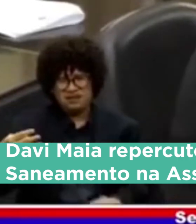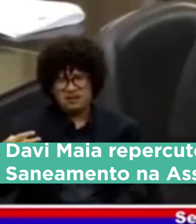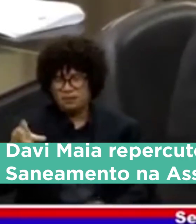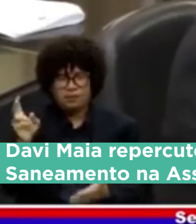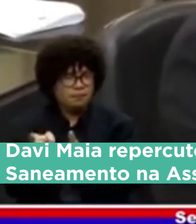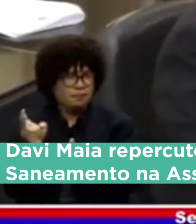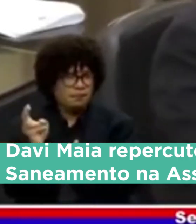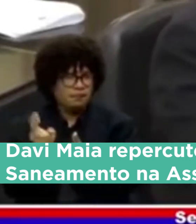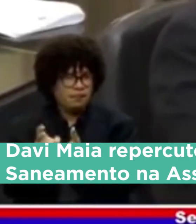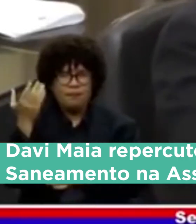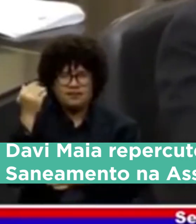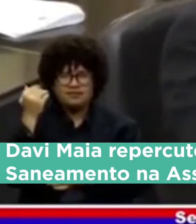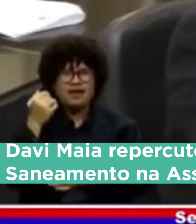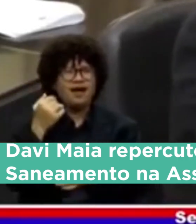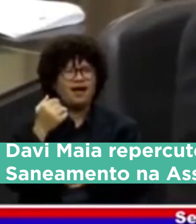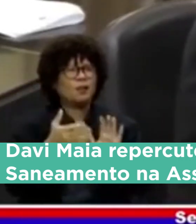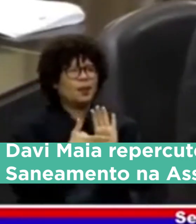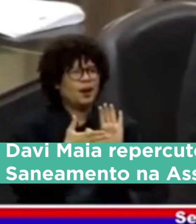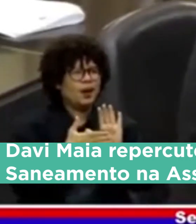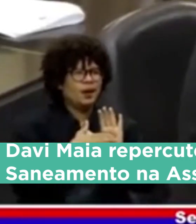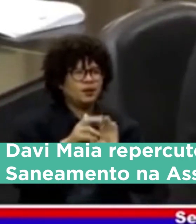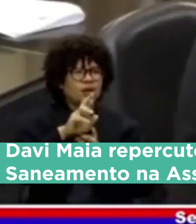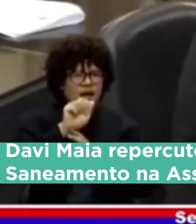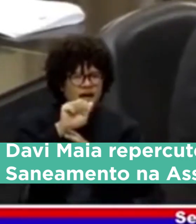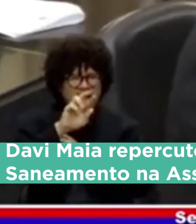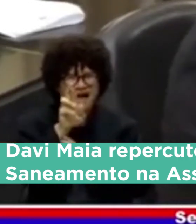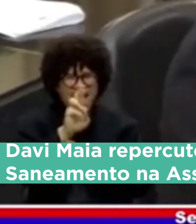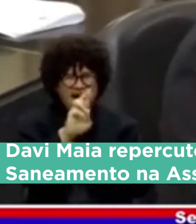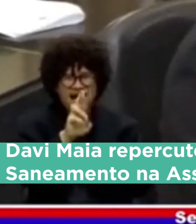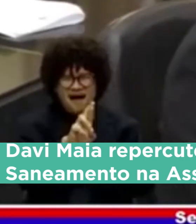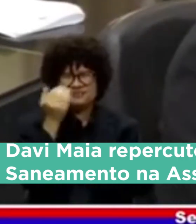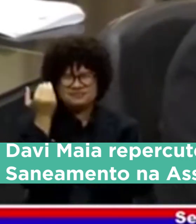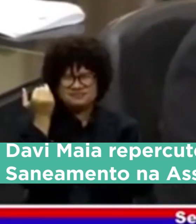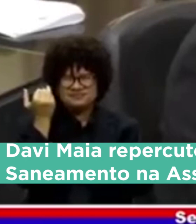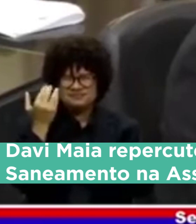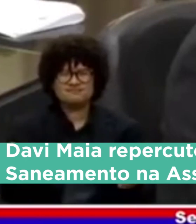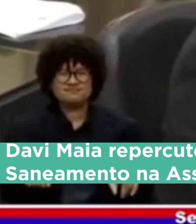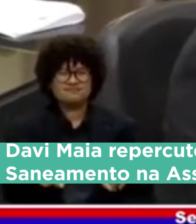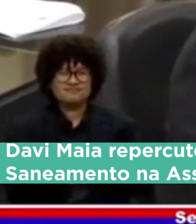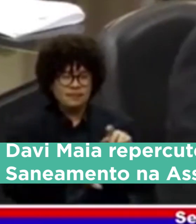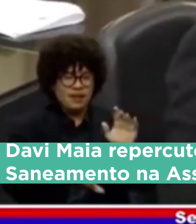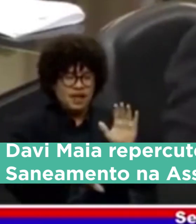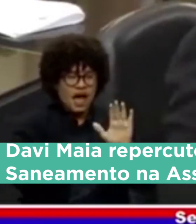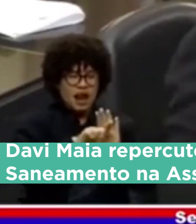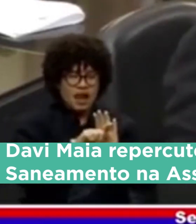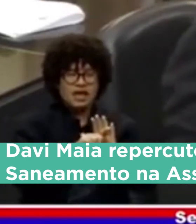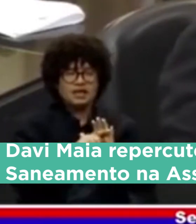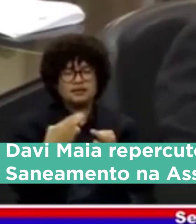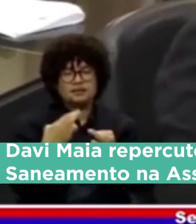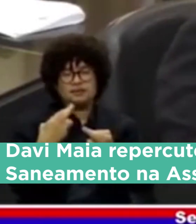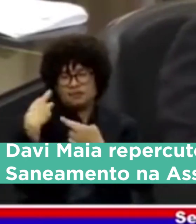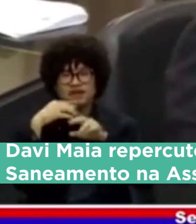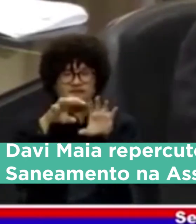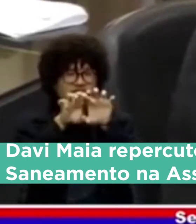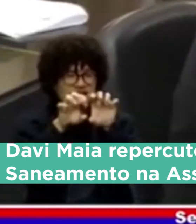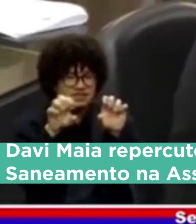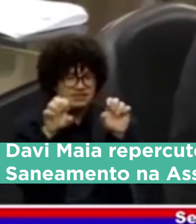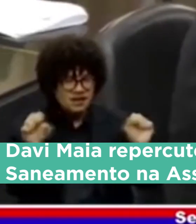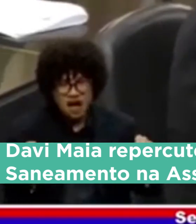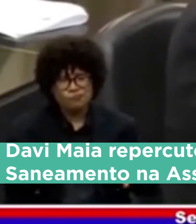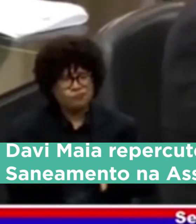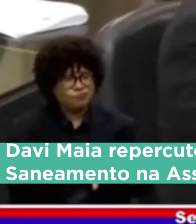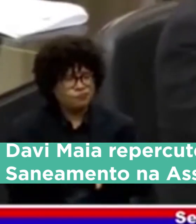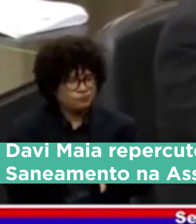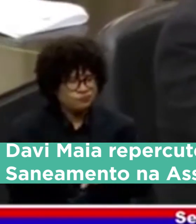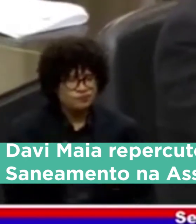com o real são os mesmos votos que foram contra a lei de responsabilidade fiscal são os mesmos votos que foram